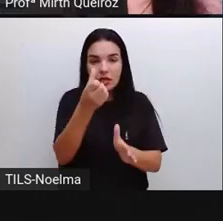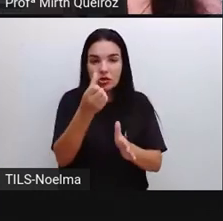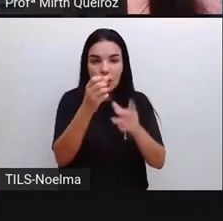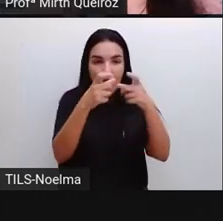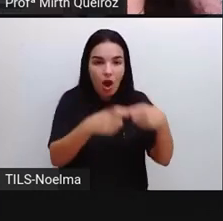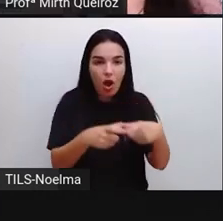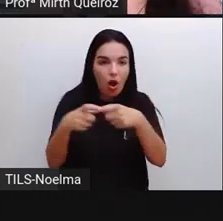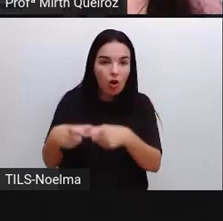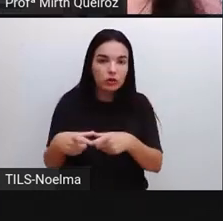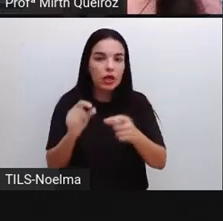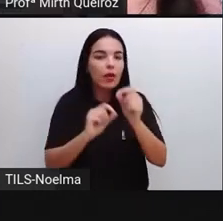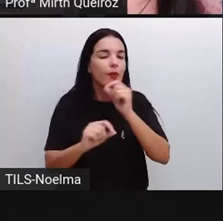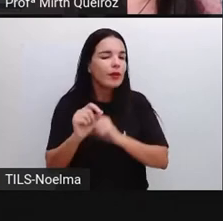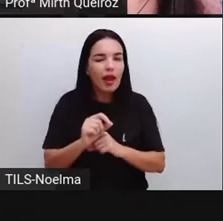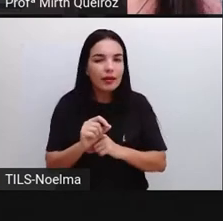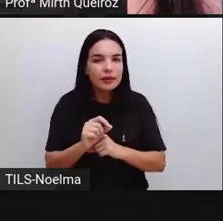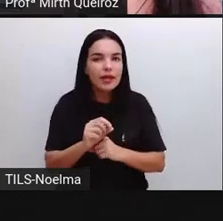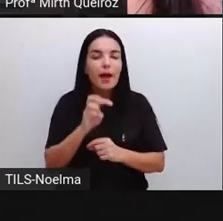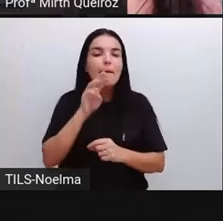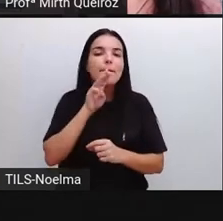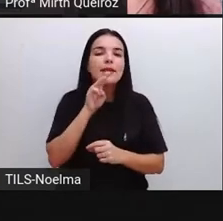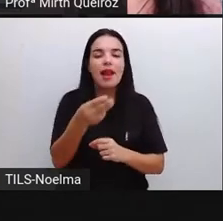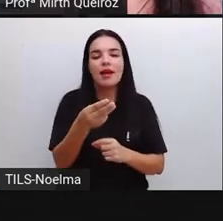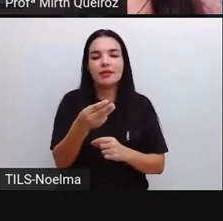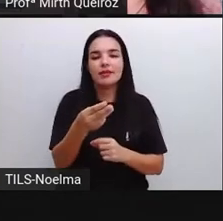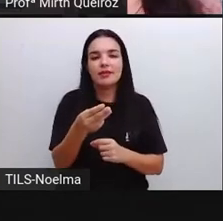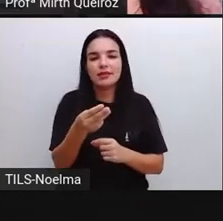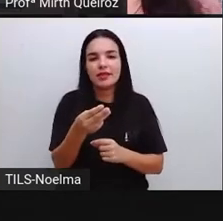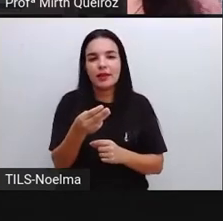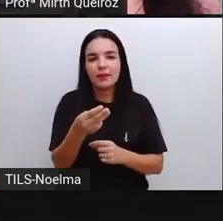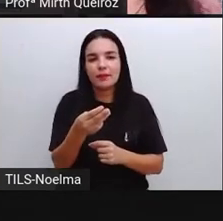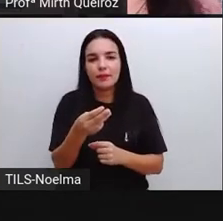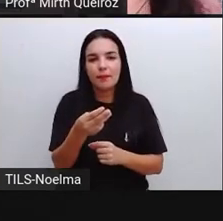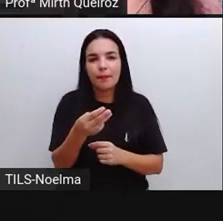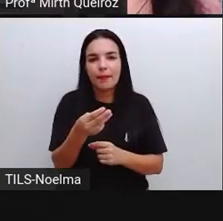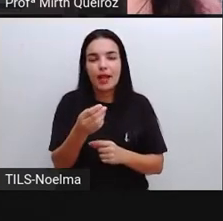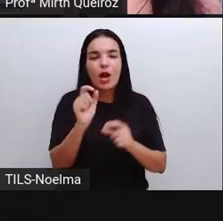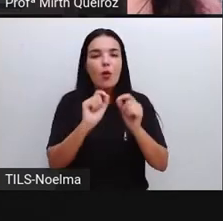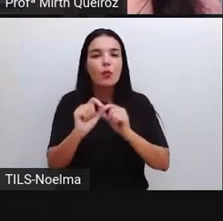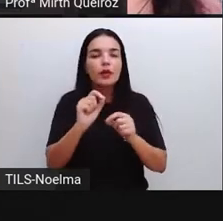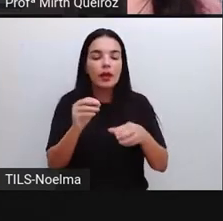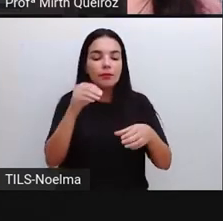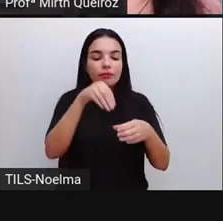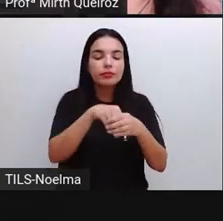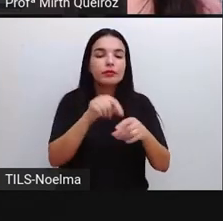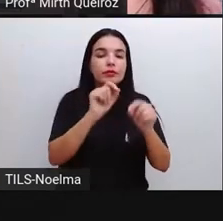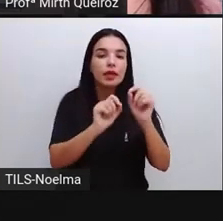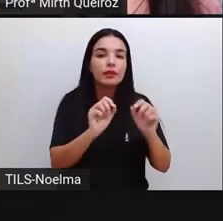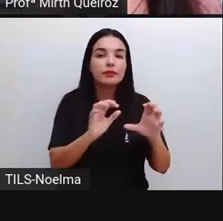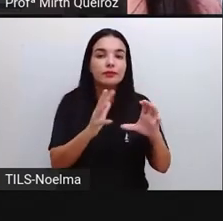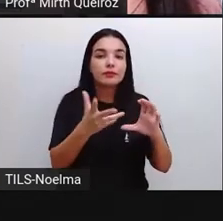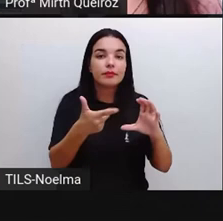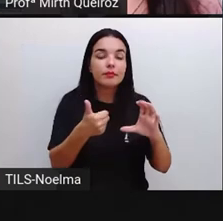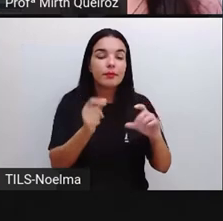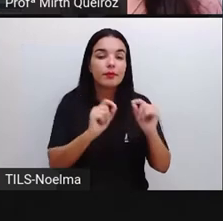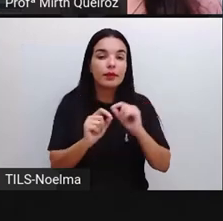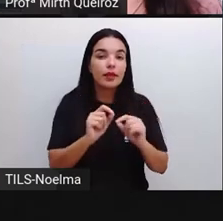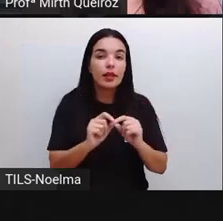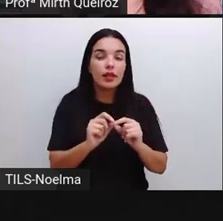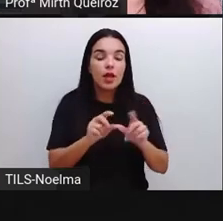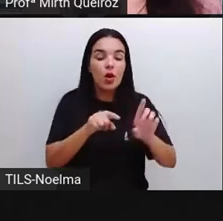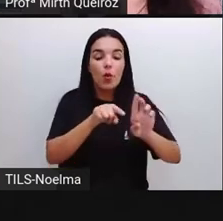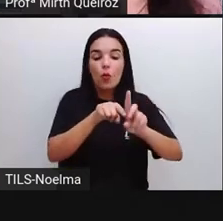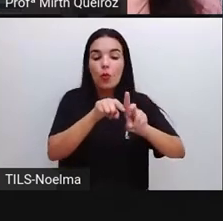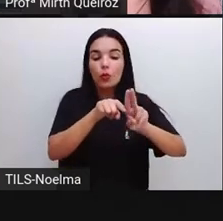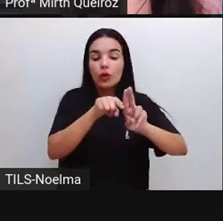temos a classe dos milhares é onde vai estar o que aqui presente dentro desta classe vão estar